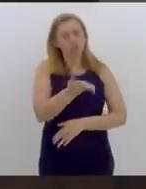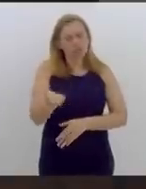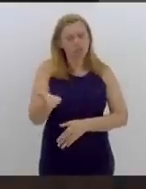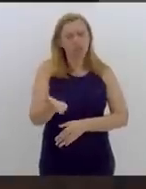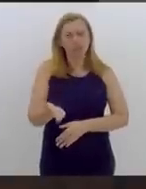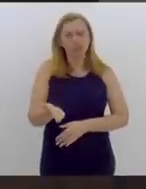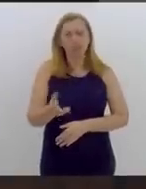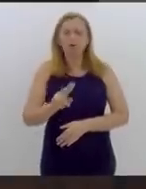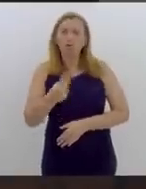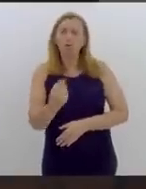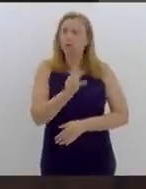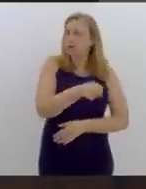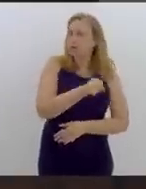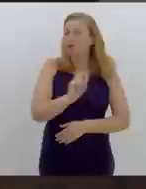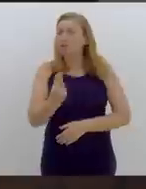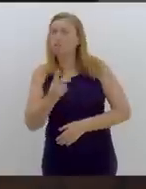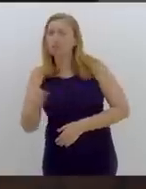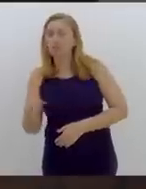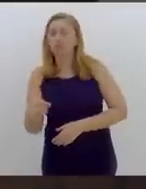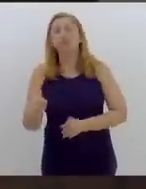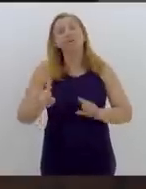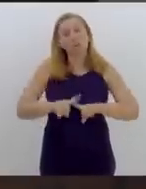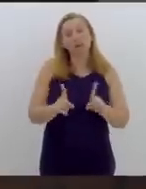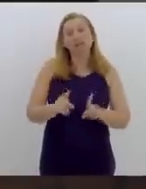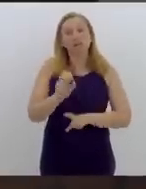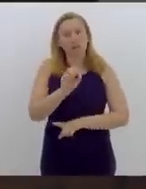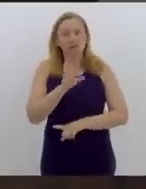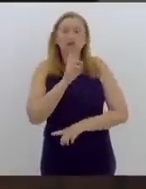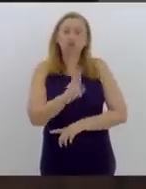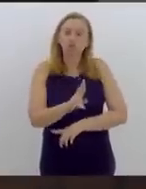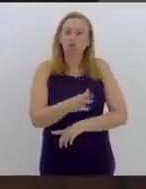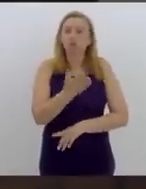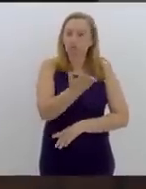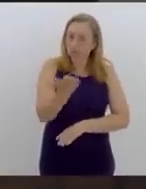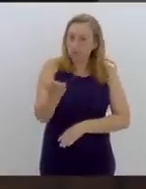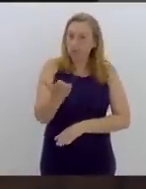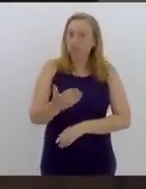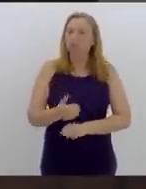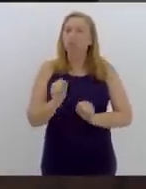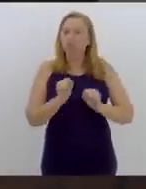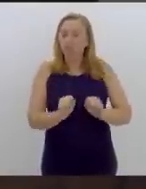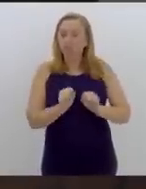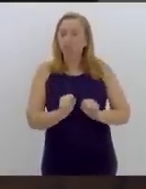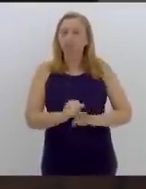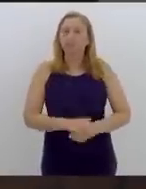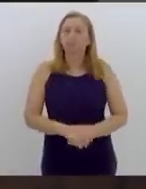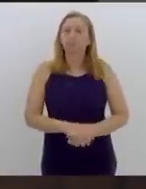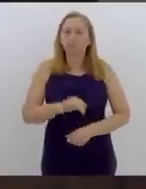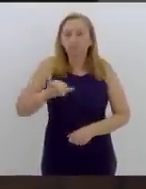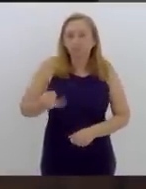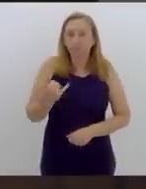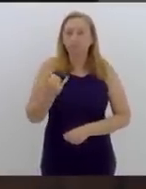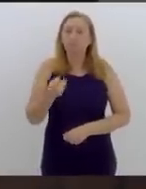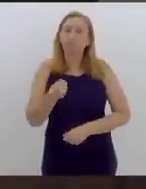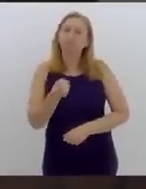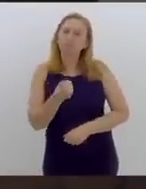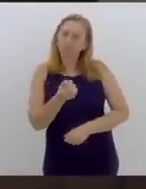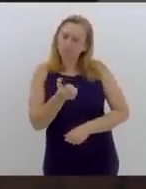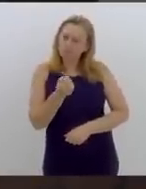ou do sim ou não mas nós temos que dar uma resposta aos senhores que poderiam pelo menos aproveitar um pouquinho